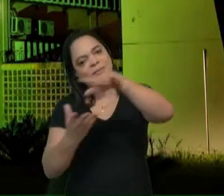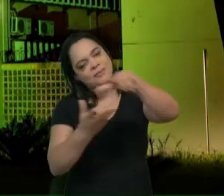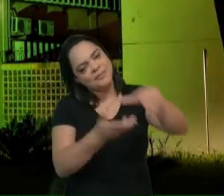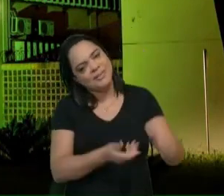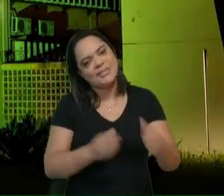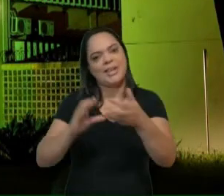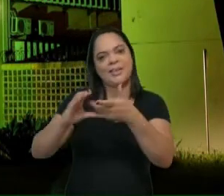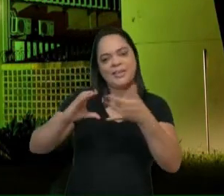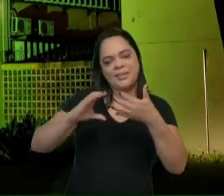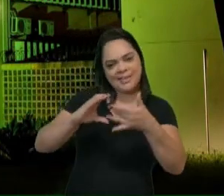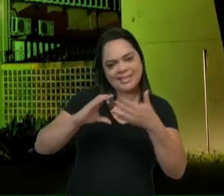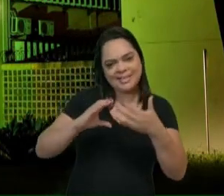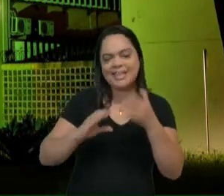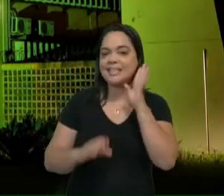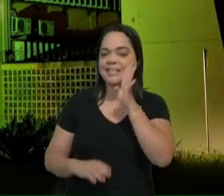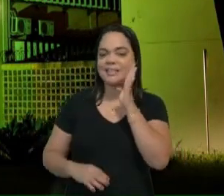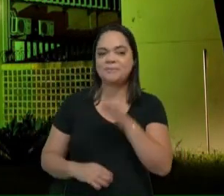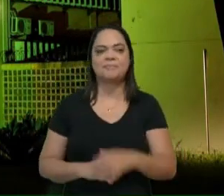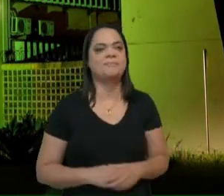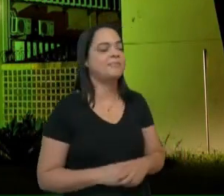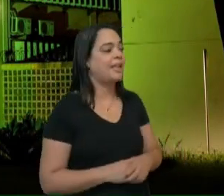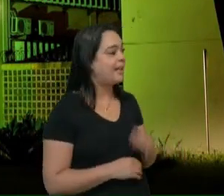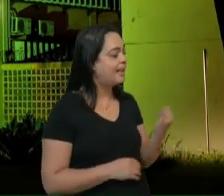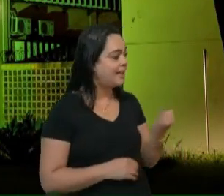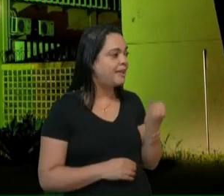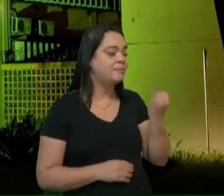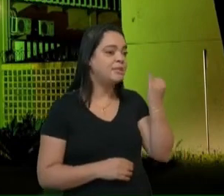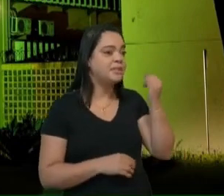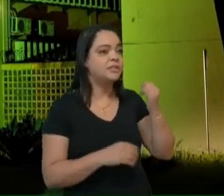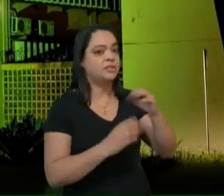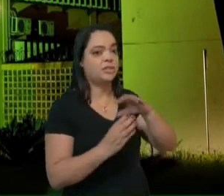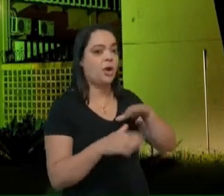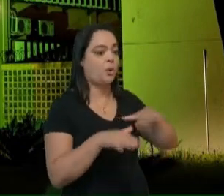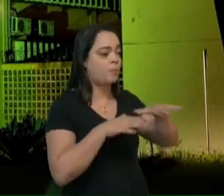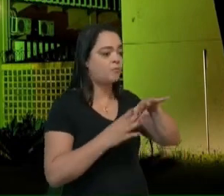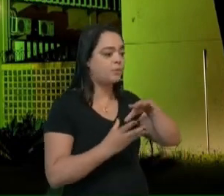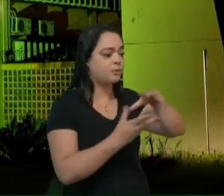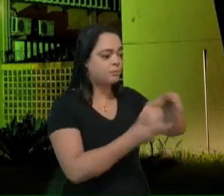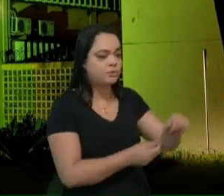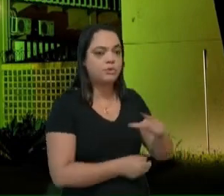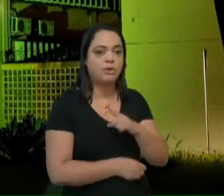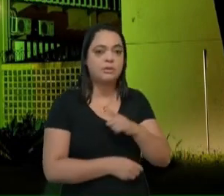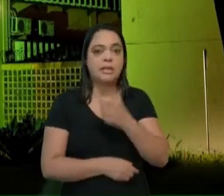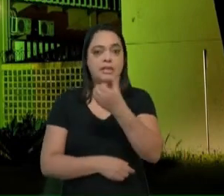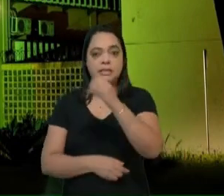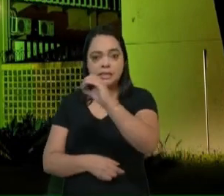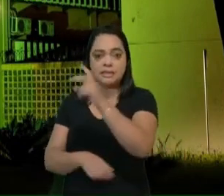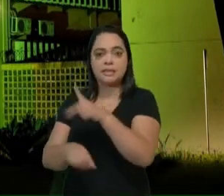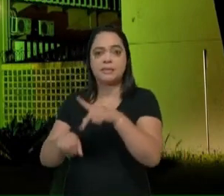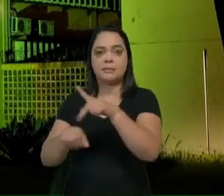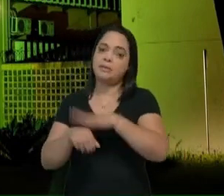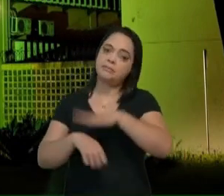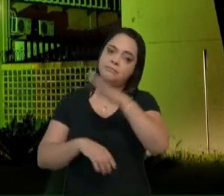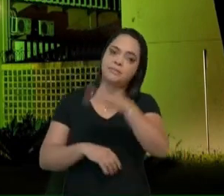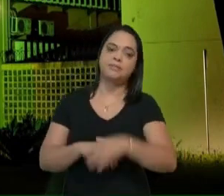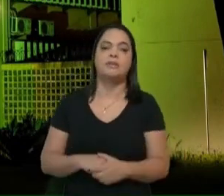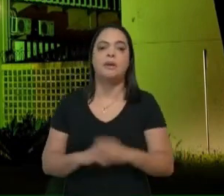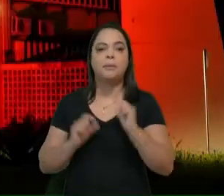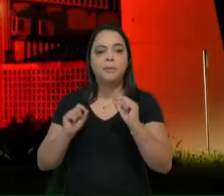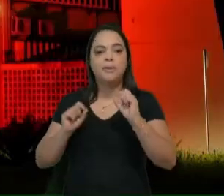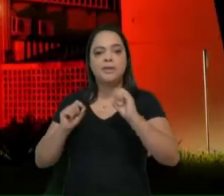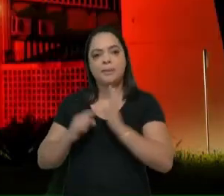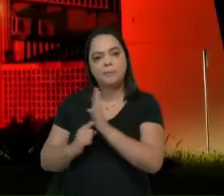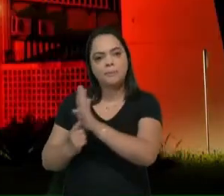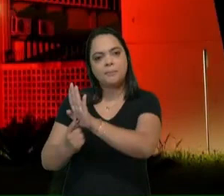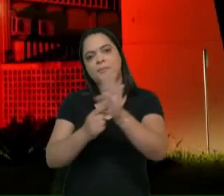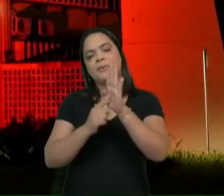raras muito bacana viu muito e esse é um movimento Mundial que acontece em mais de 60 países e é justamente para dar luz